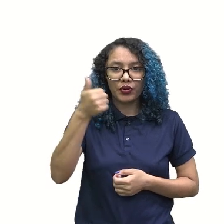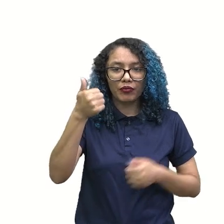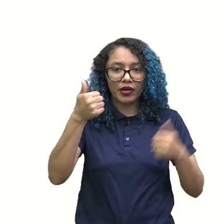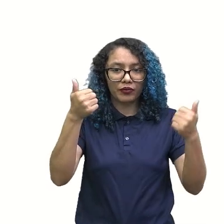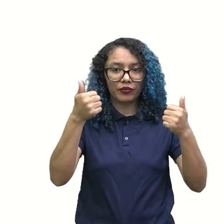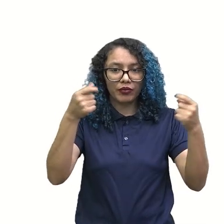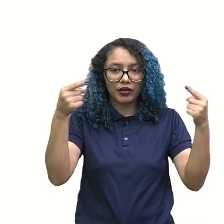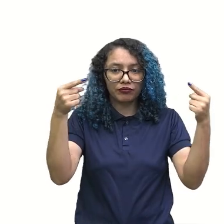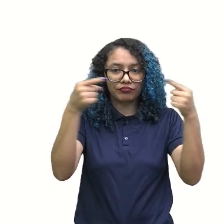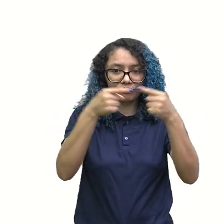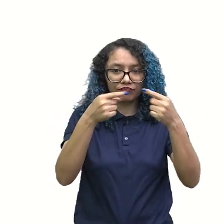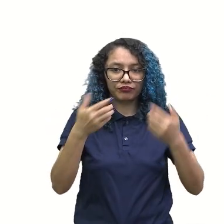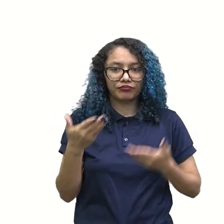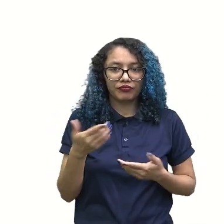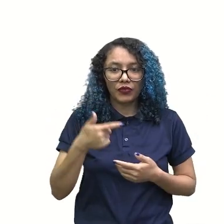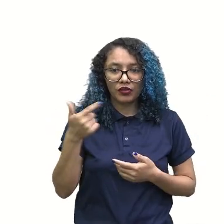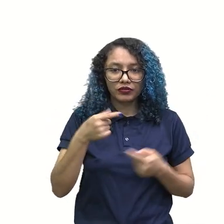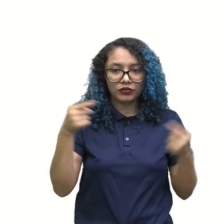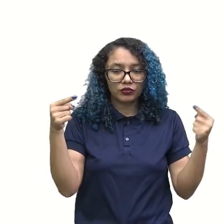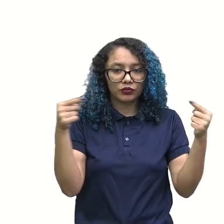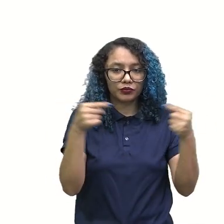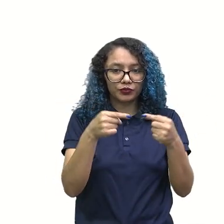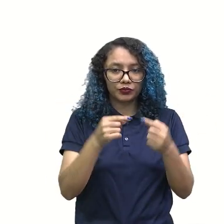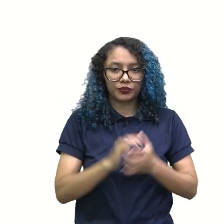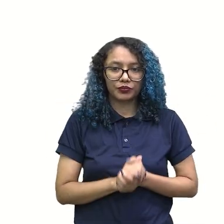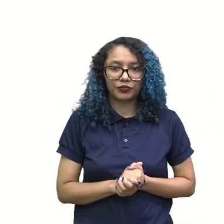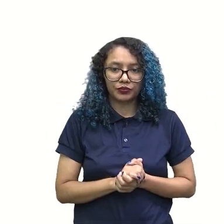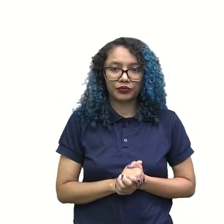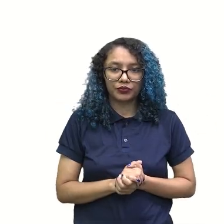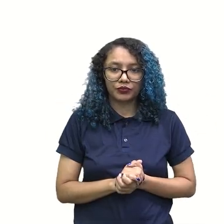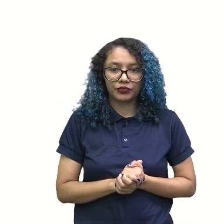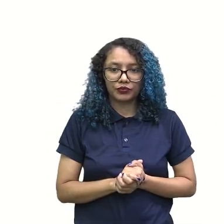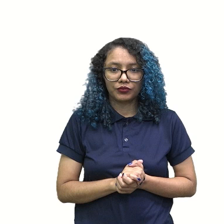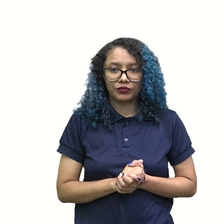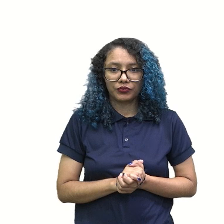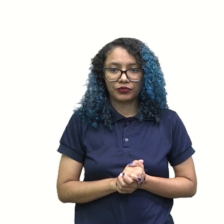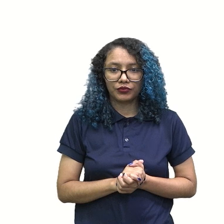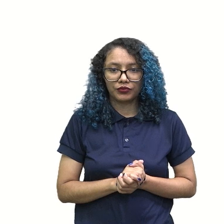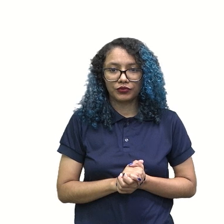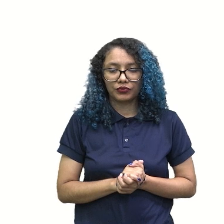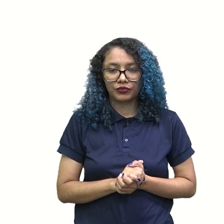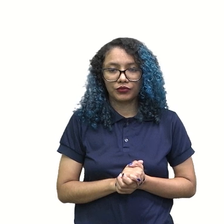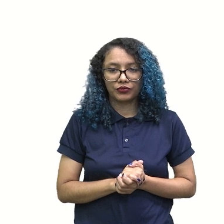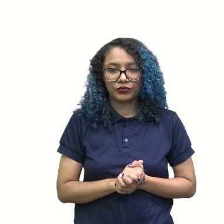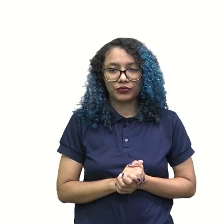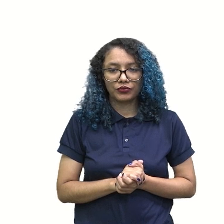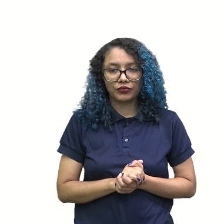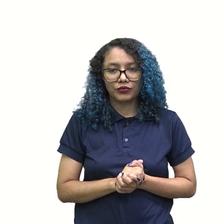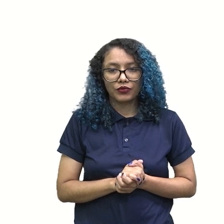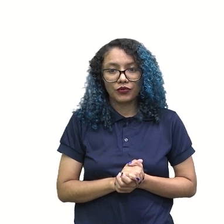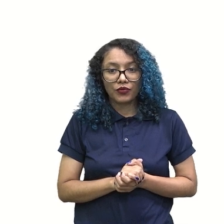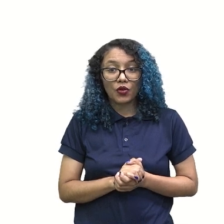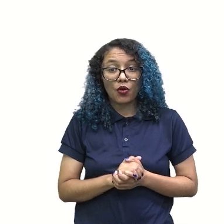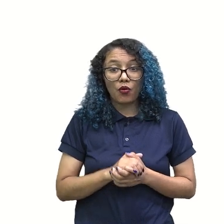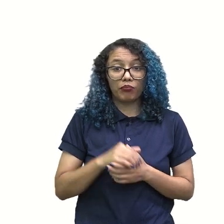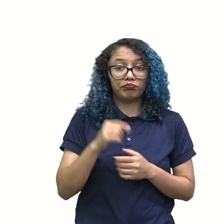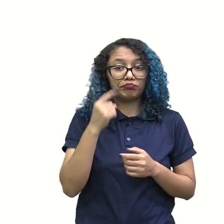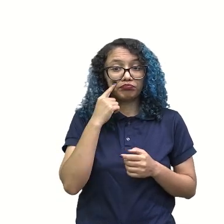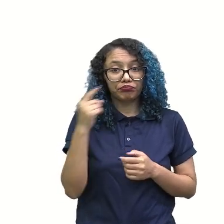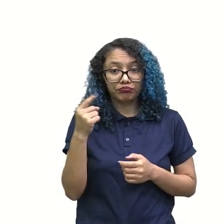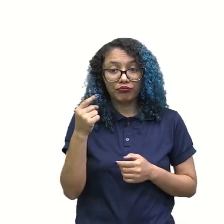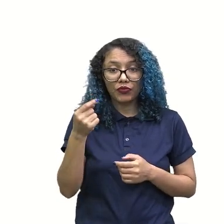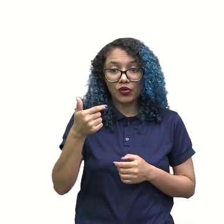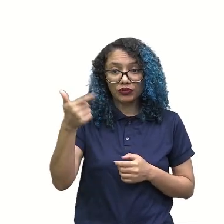este. Este aqui vai se relacionar com esses dois. E este vem aqui se